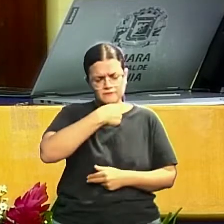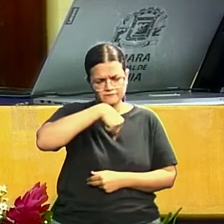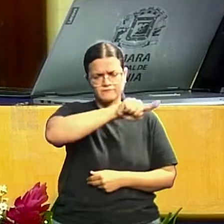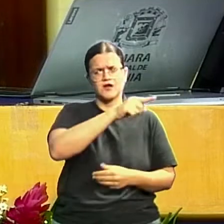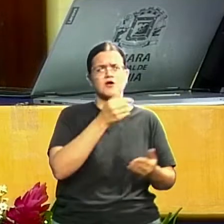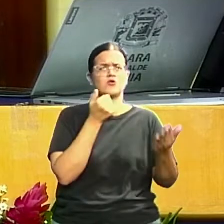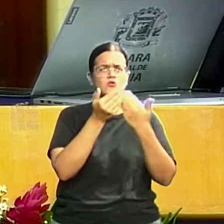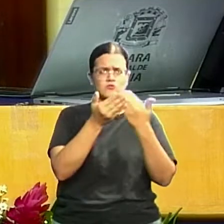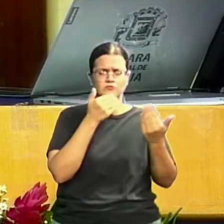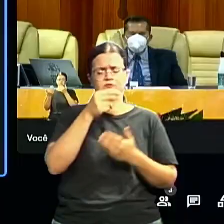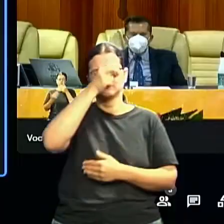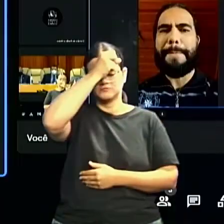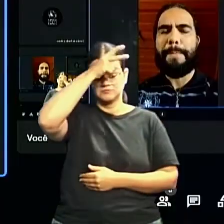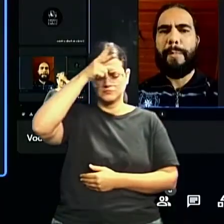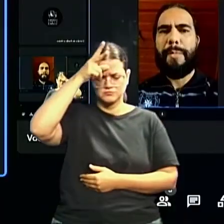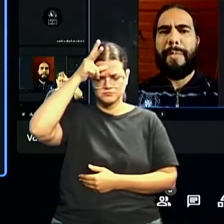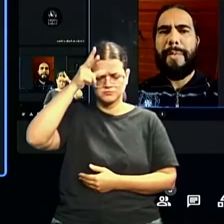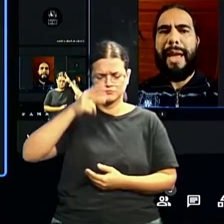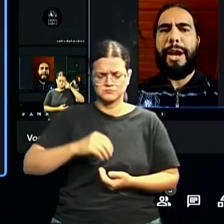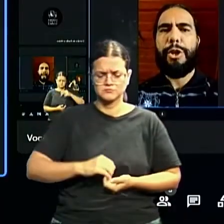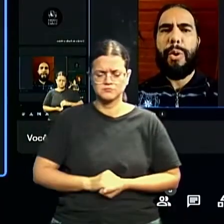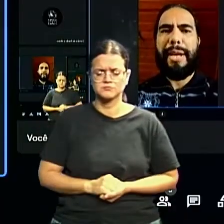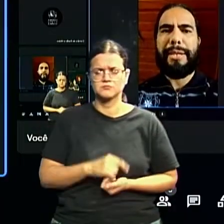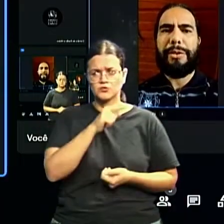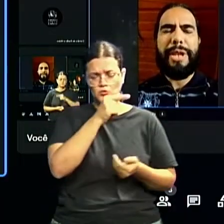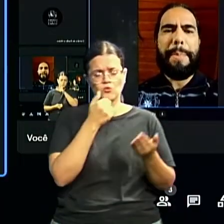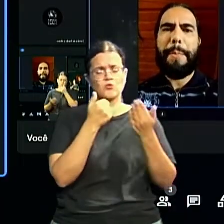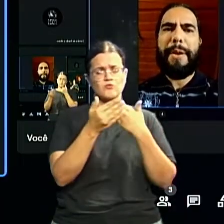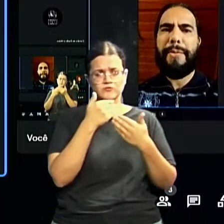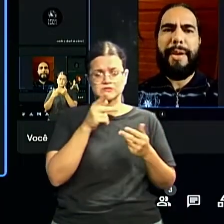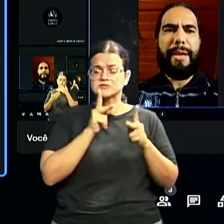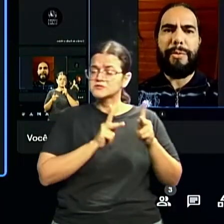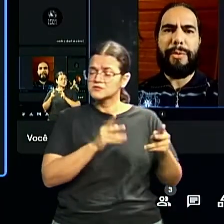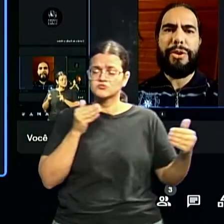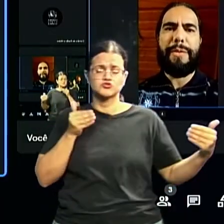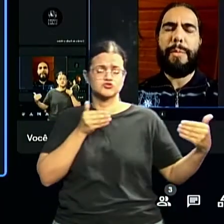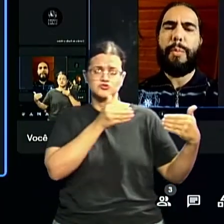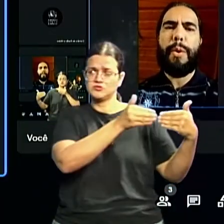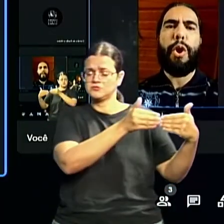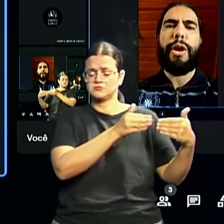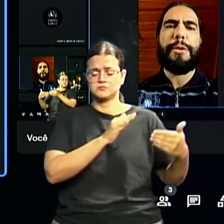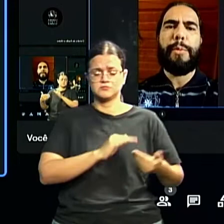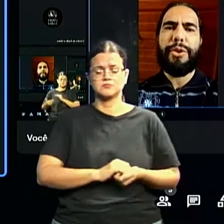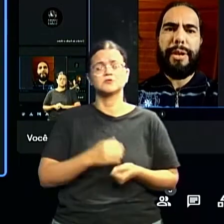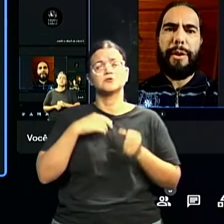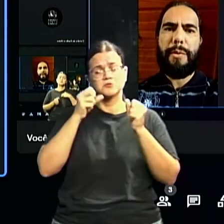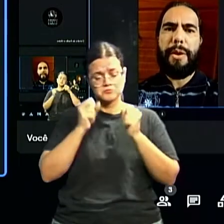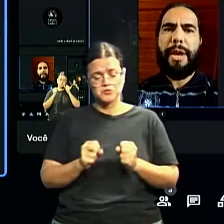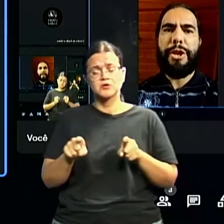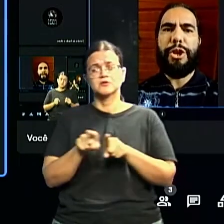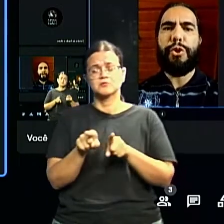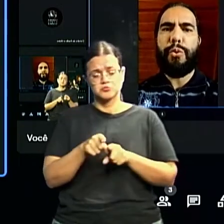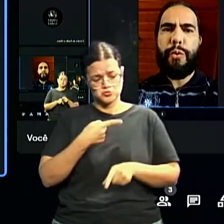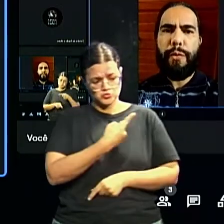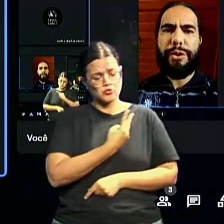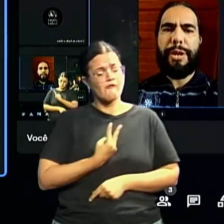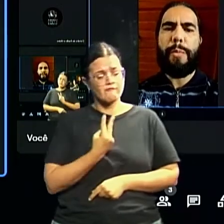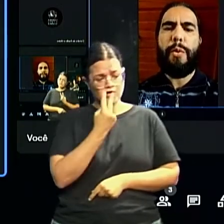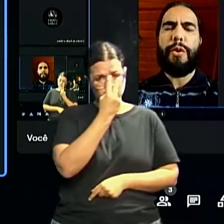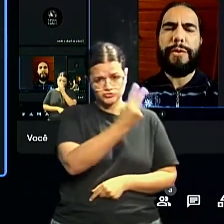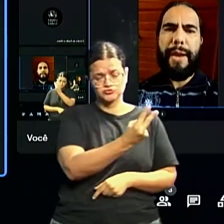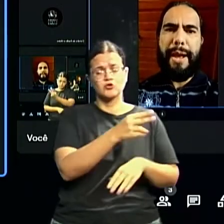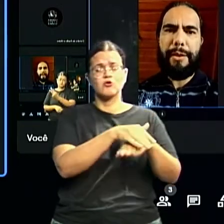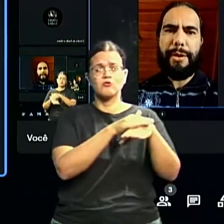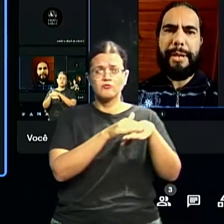Faça essa articulação sempre ao prefeito. Inclusive, me coloco à disposição de ir junto com